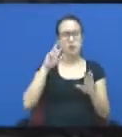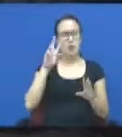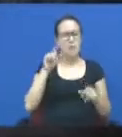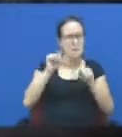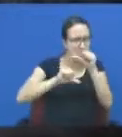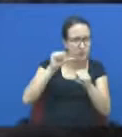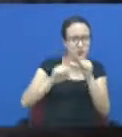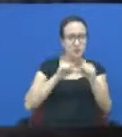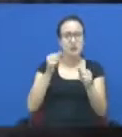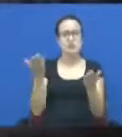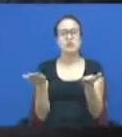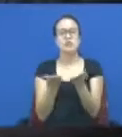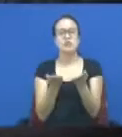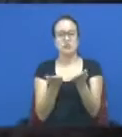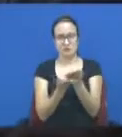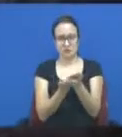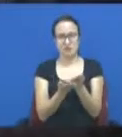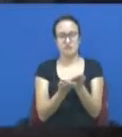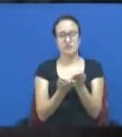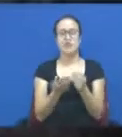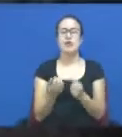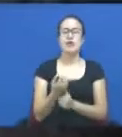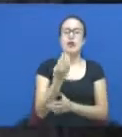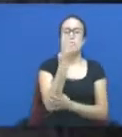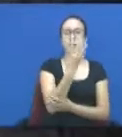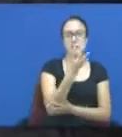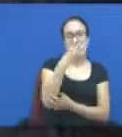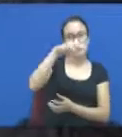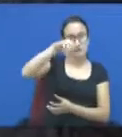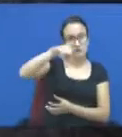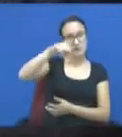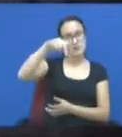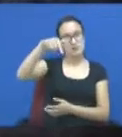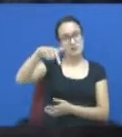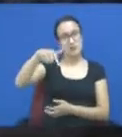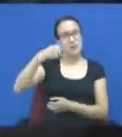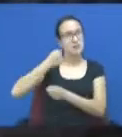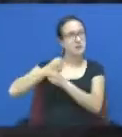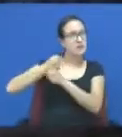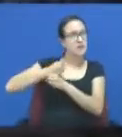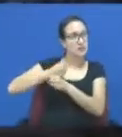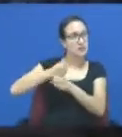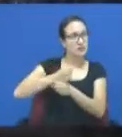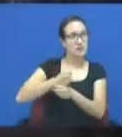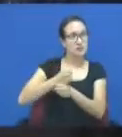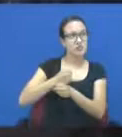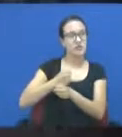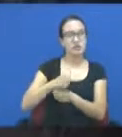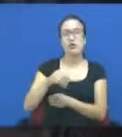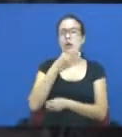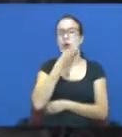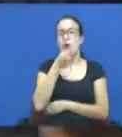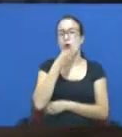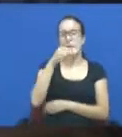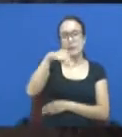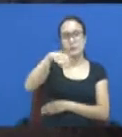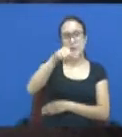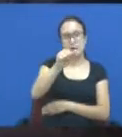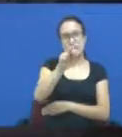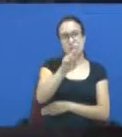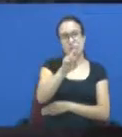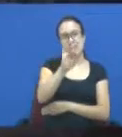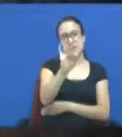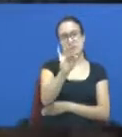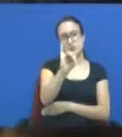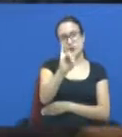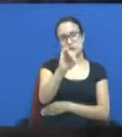497 anos. Peço permissão para inicialmente falar sobre o reformador Martinho Lutero. Nascido em